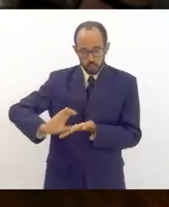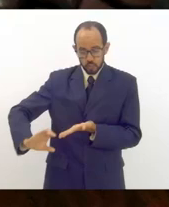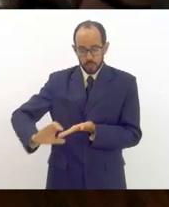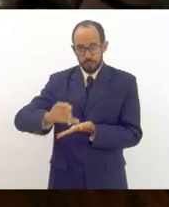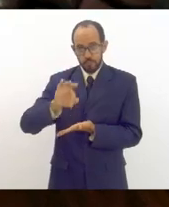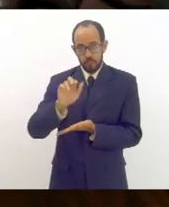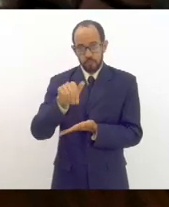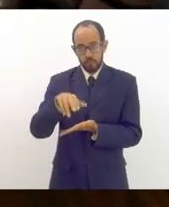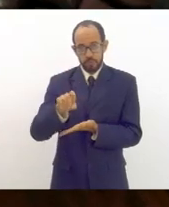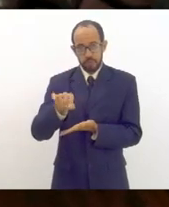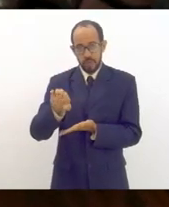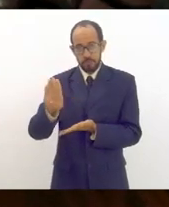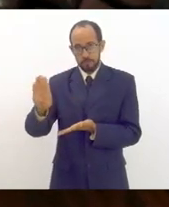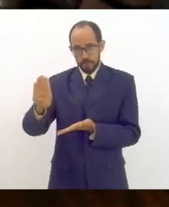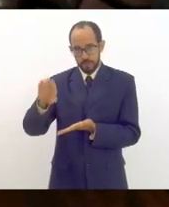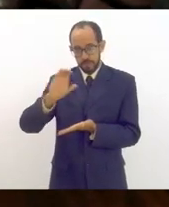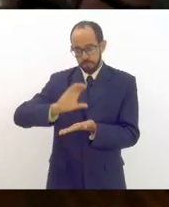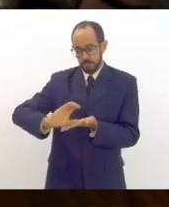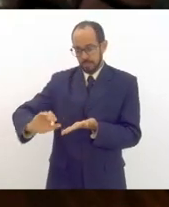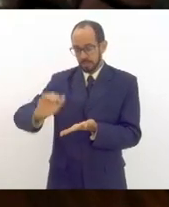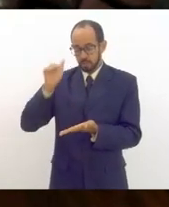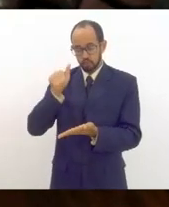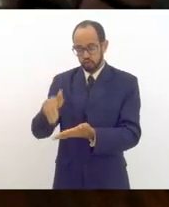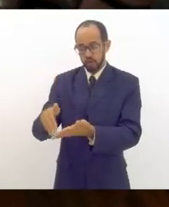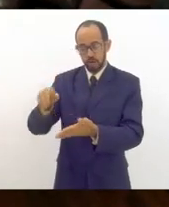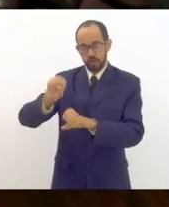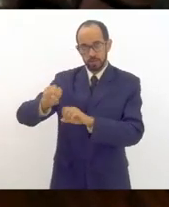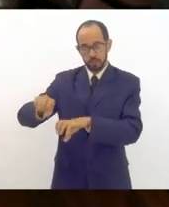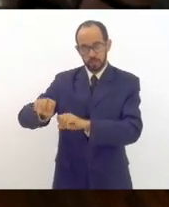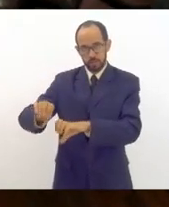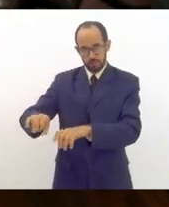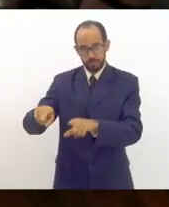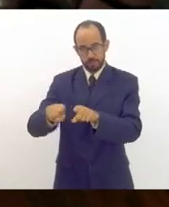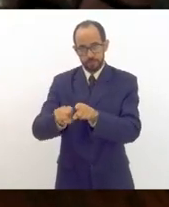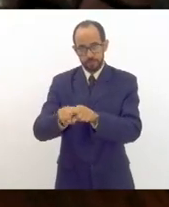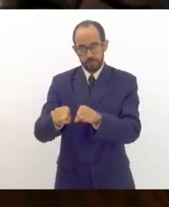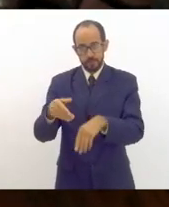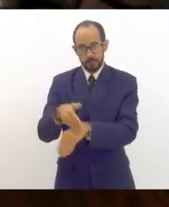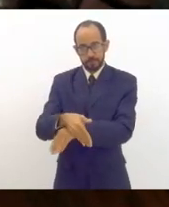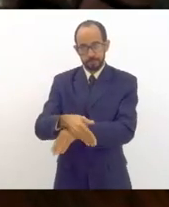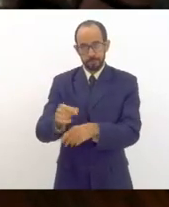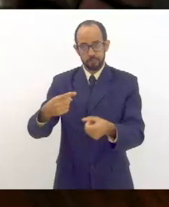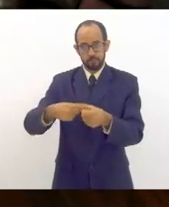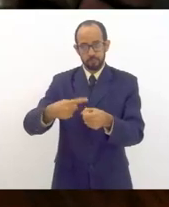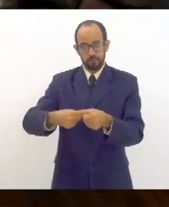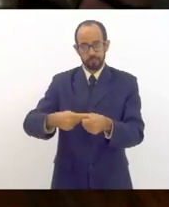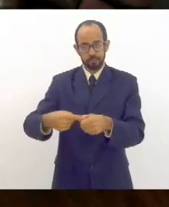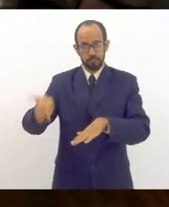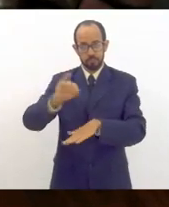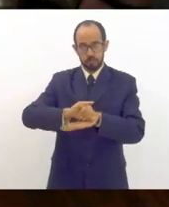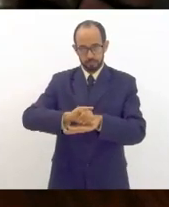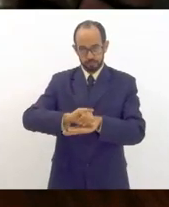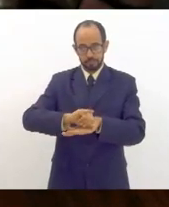e aplicação na educação e a entrada do município da capital